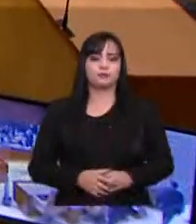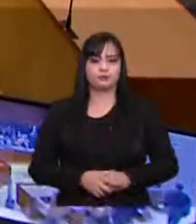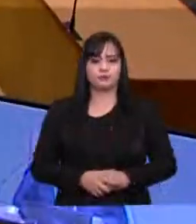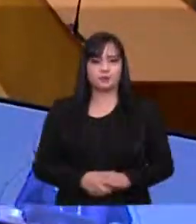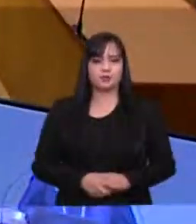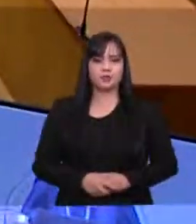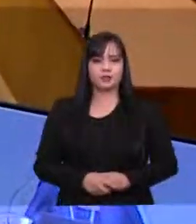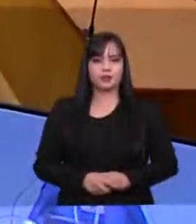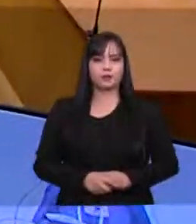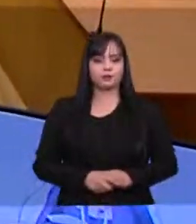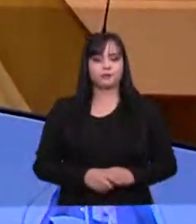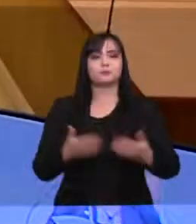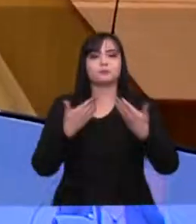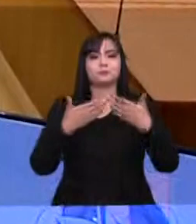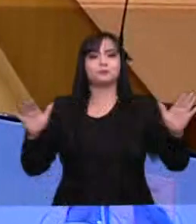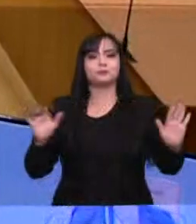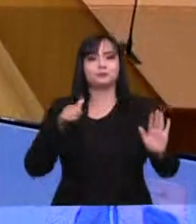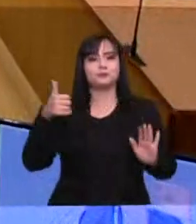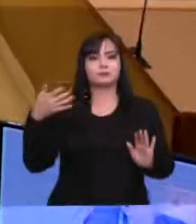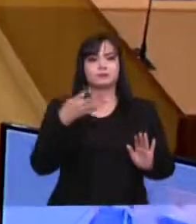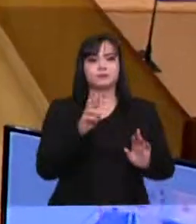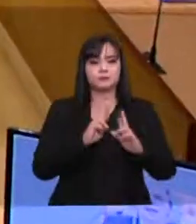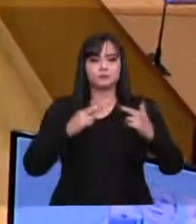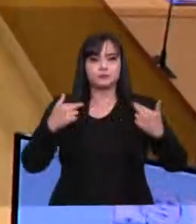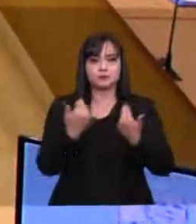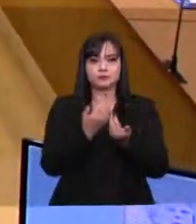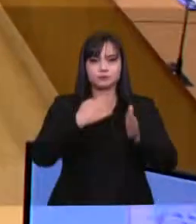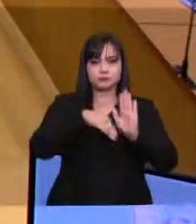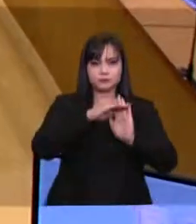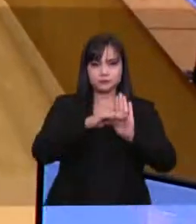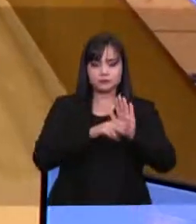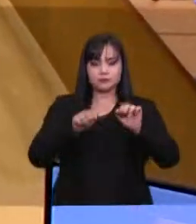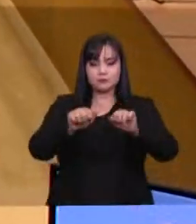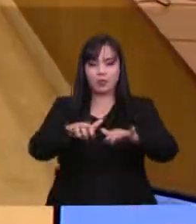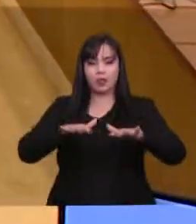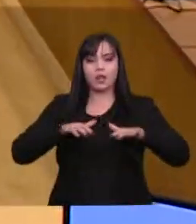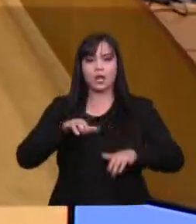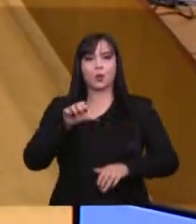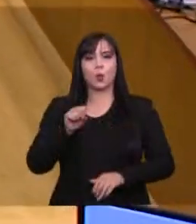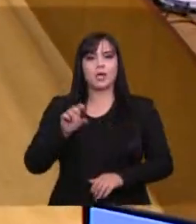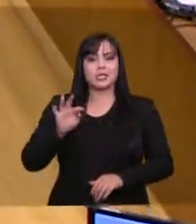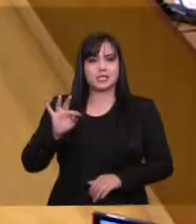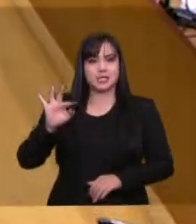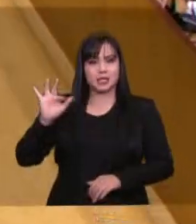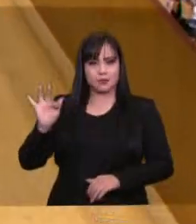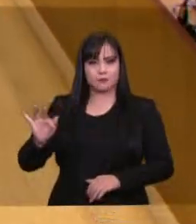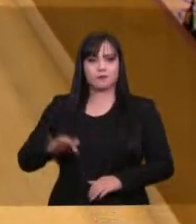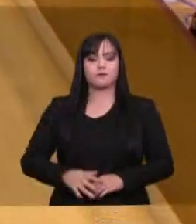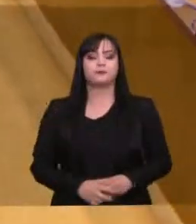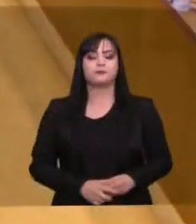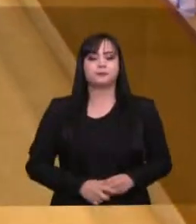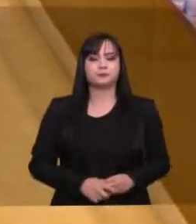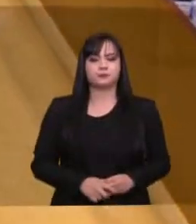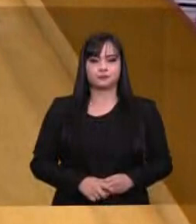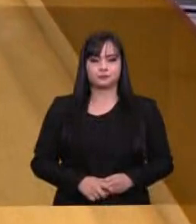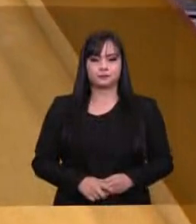declaro aberta a décima quarta sessão ordinária do plenário do Supremo Tribunal Federal